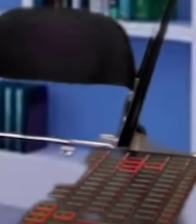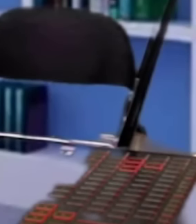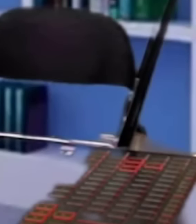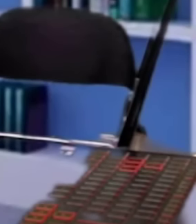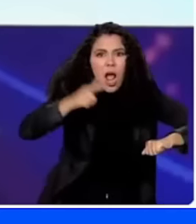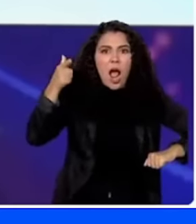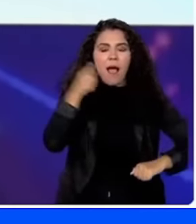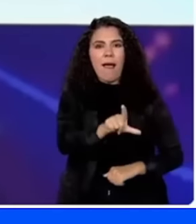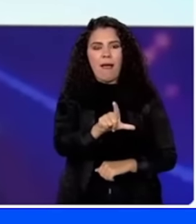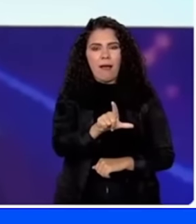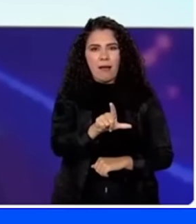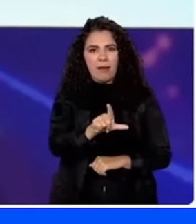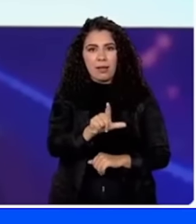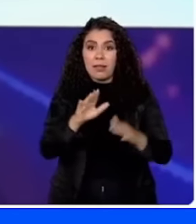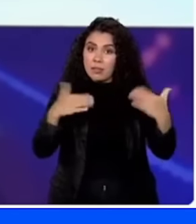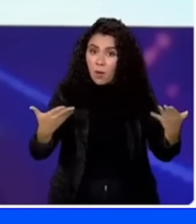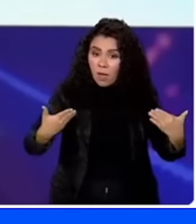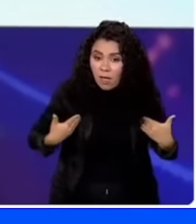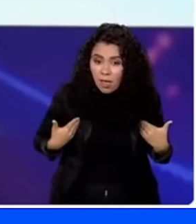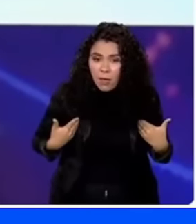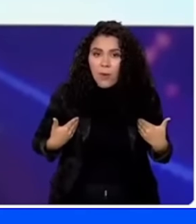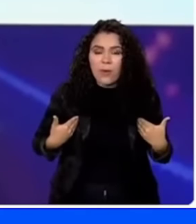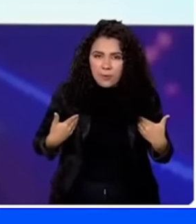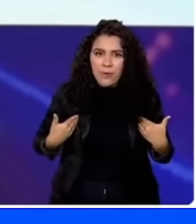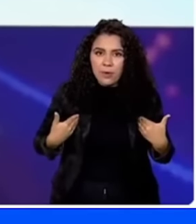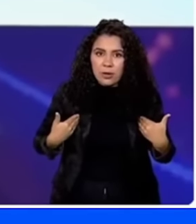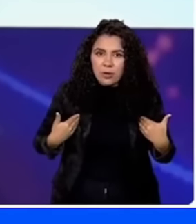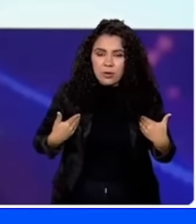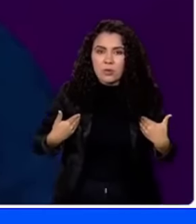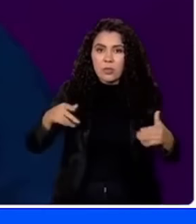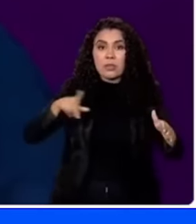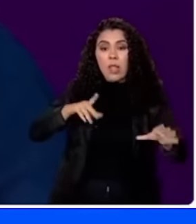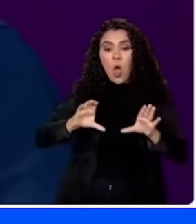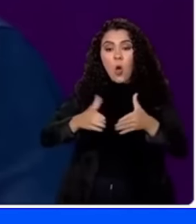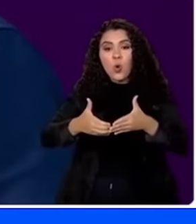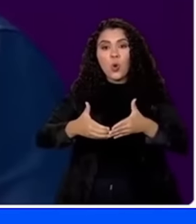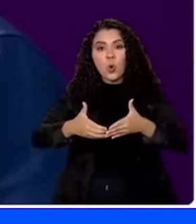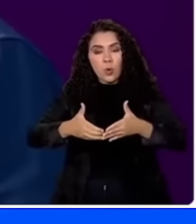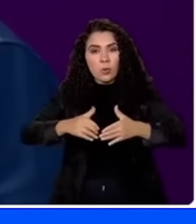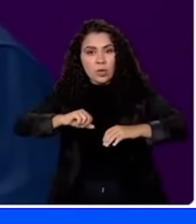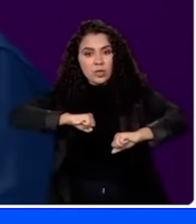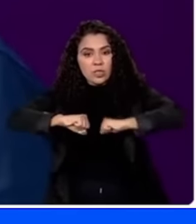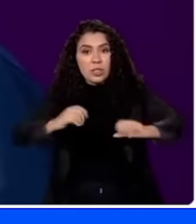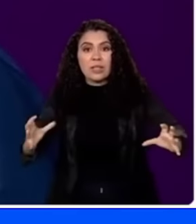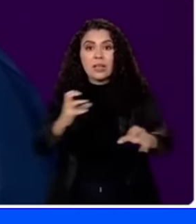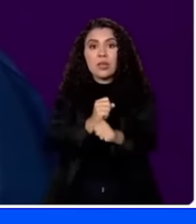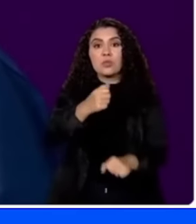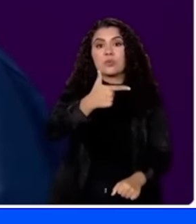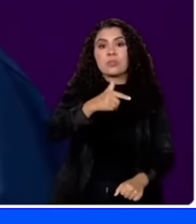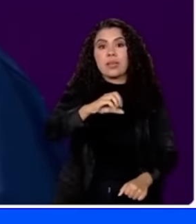assistir? Eu jogo num time que tem 203 milhões de jogadores.